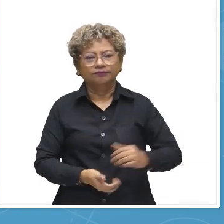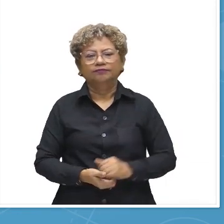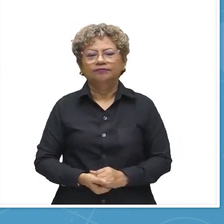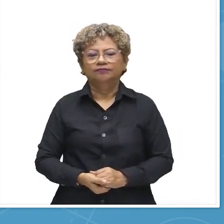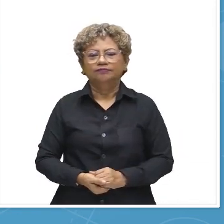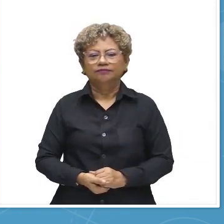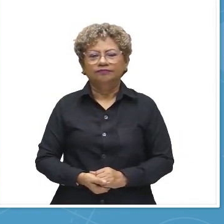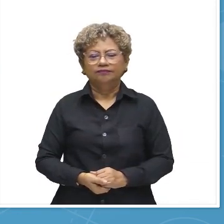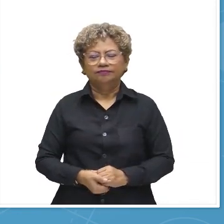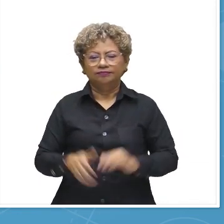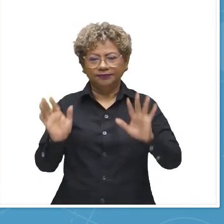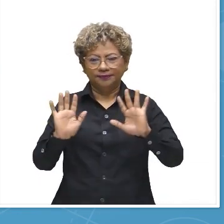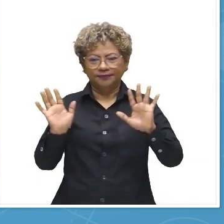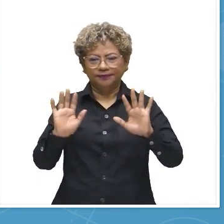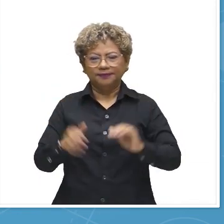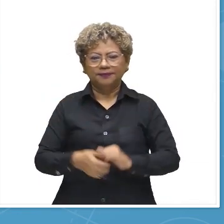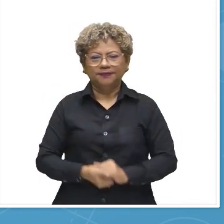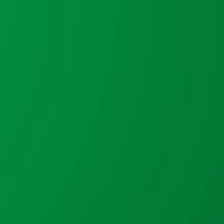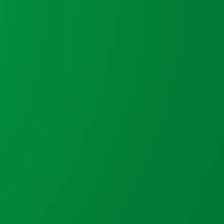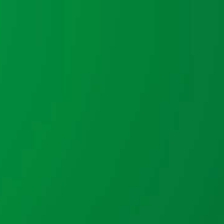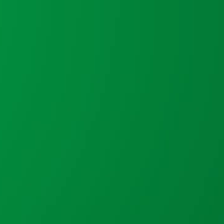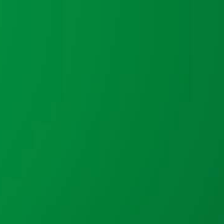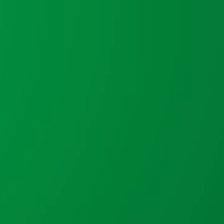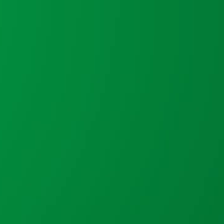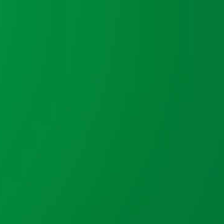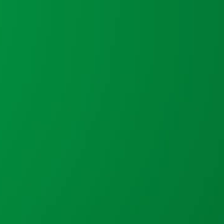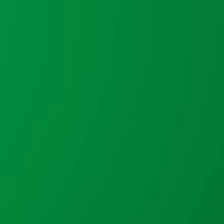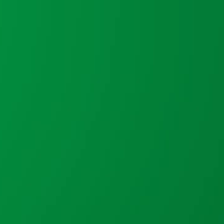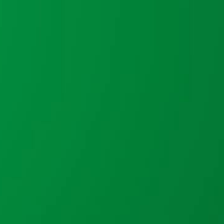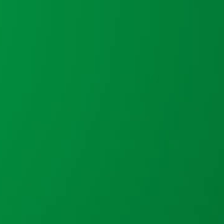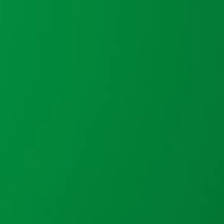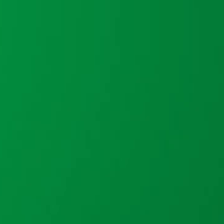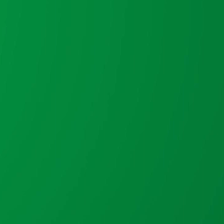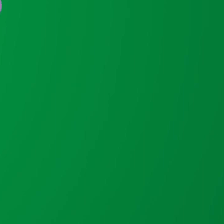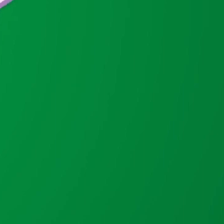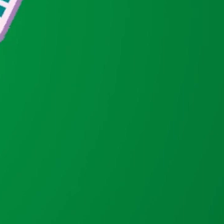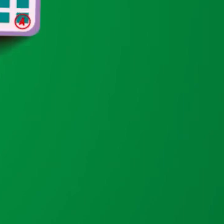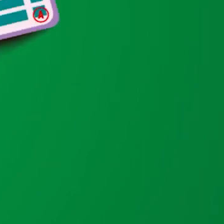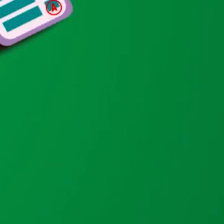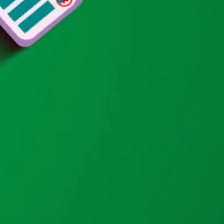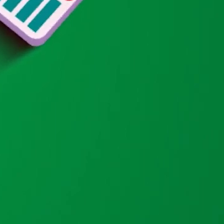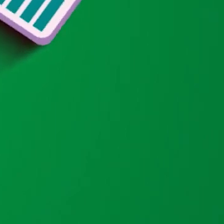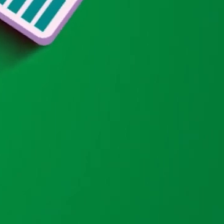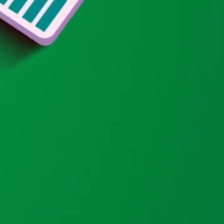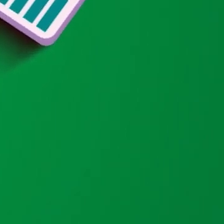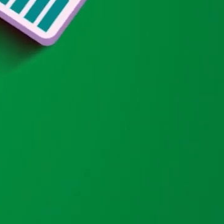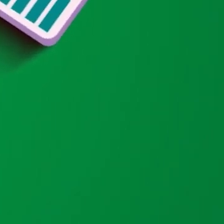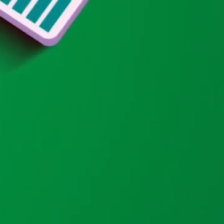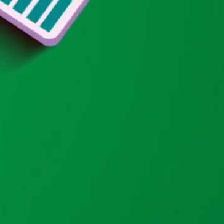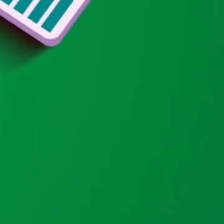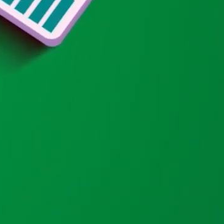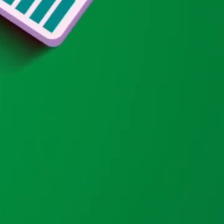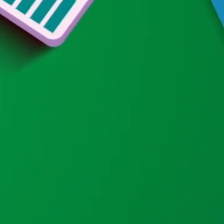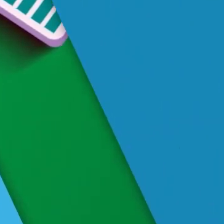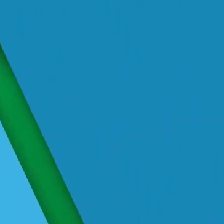total, 2 quadradinhos estão pintados. E aí você dá uma simplificadinha aqui. Simplifica por 2,